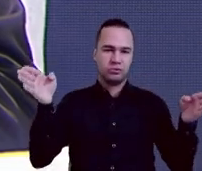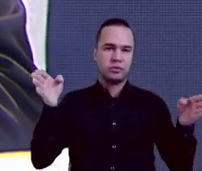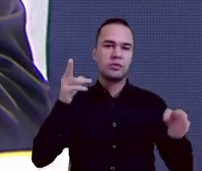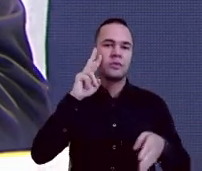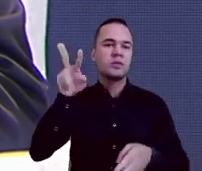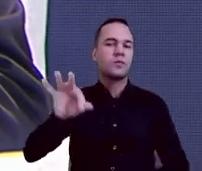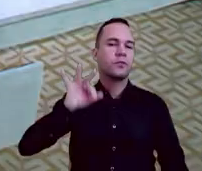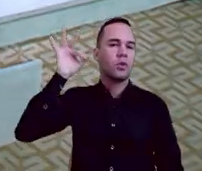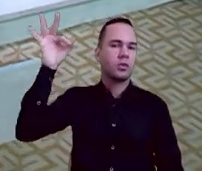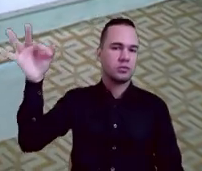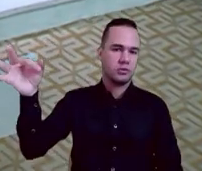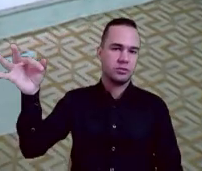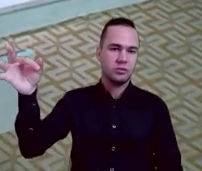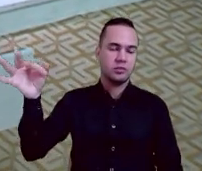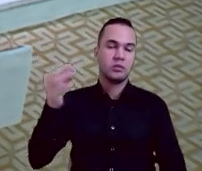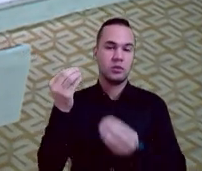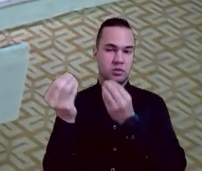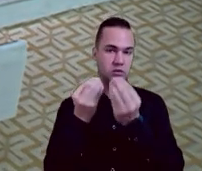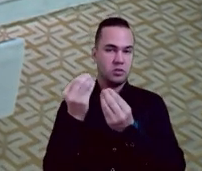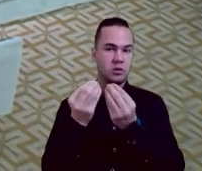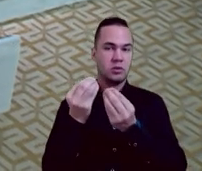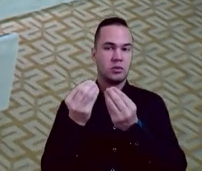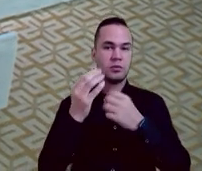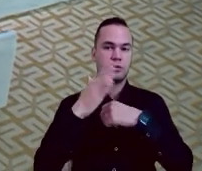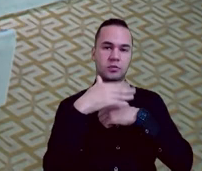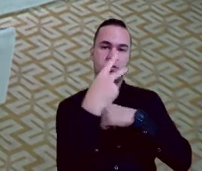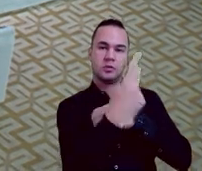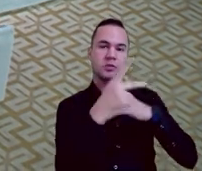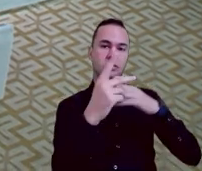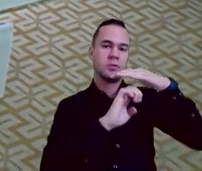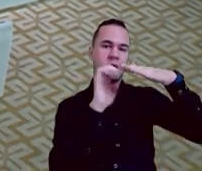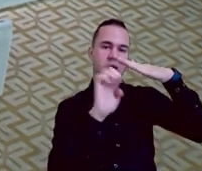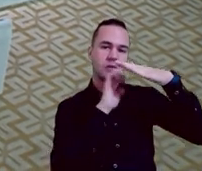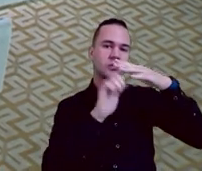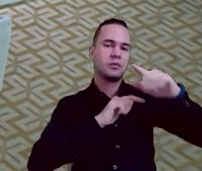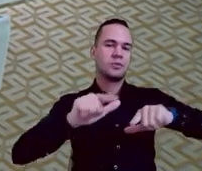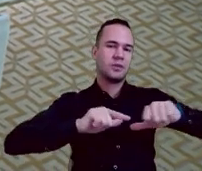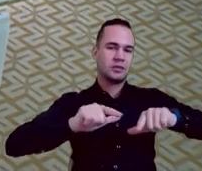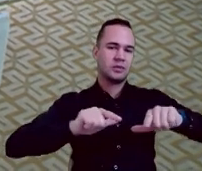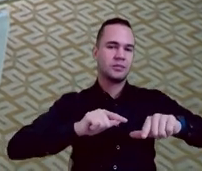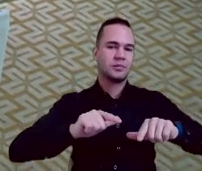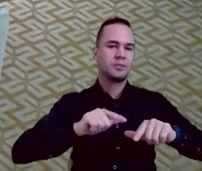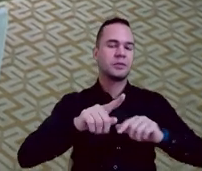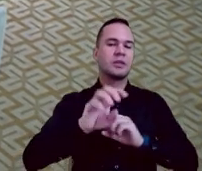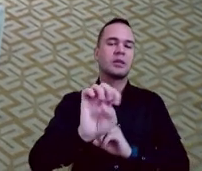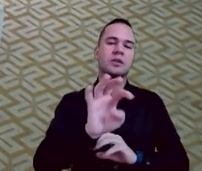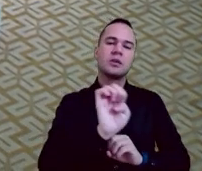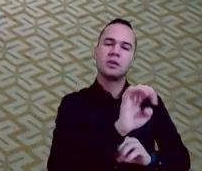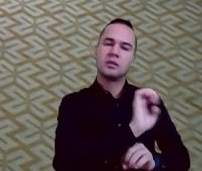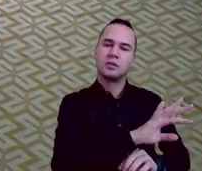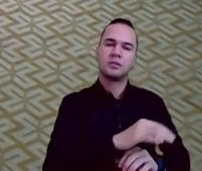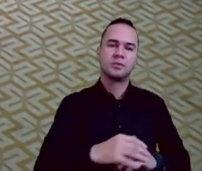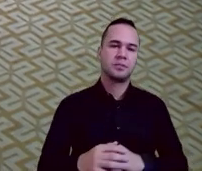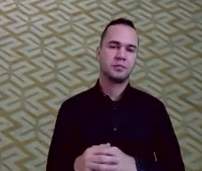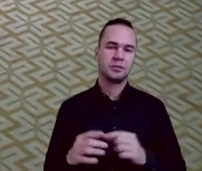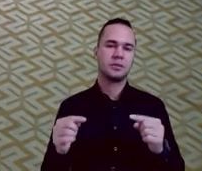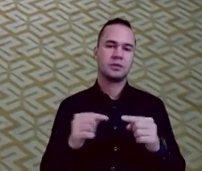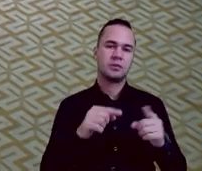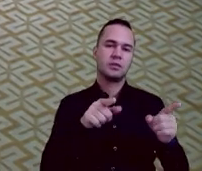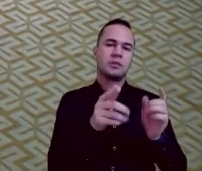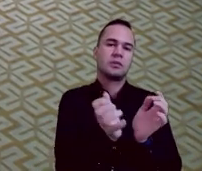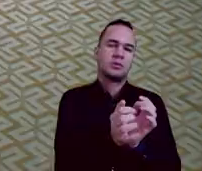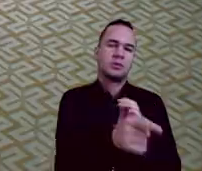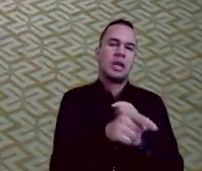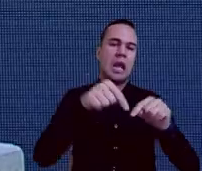como que a valor Captain fazendo isso né educando investidores e relação à classe de ativo nesse momento